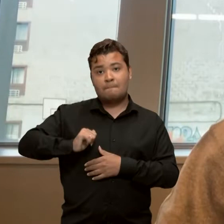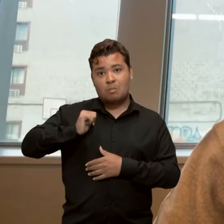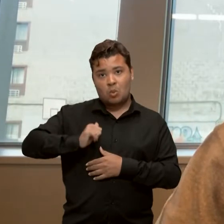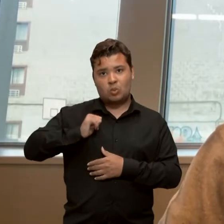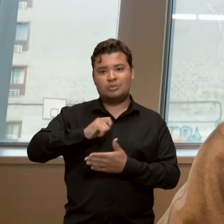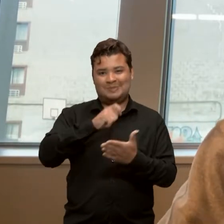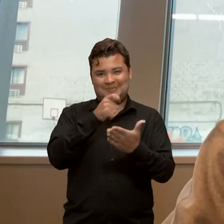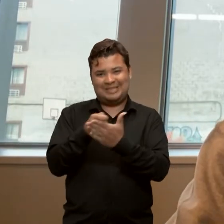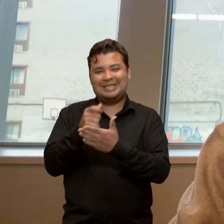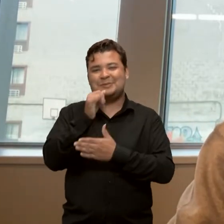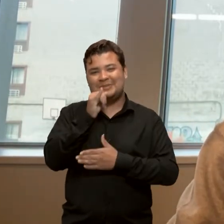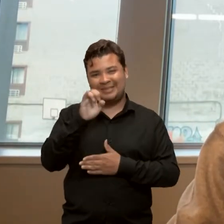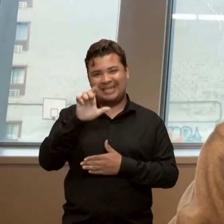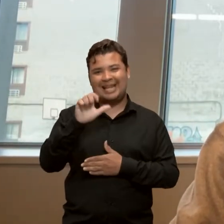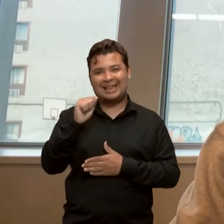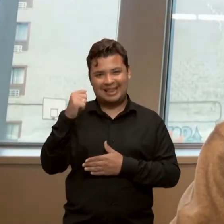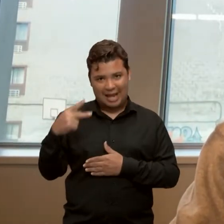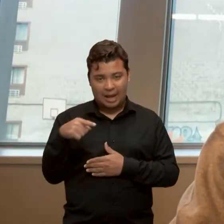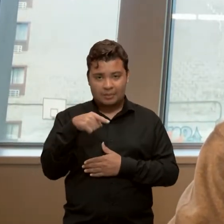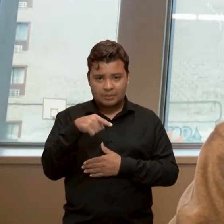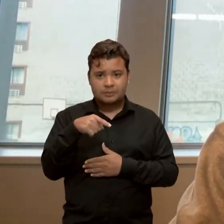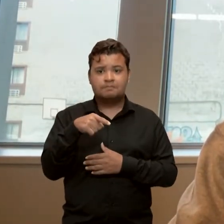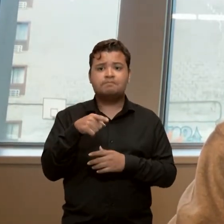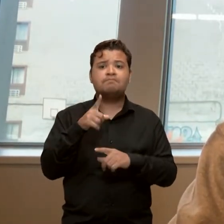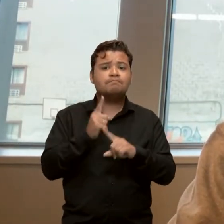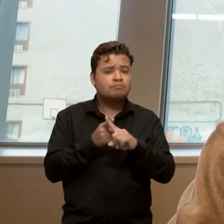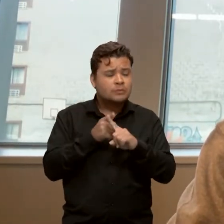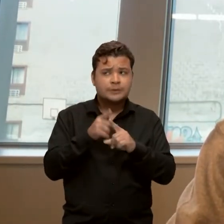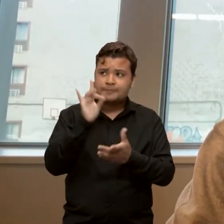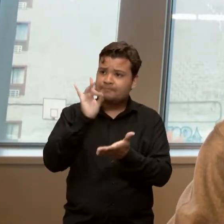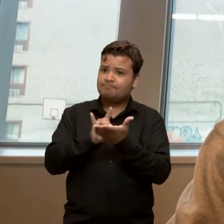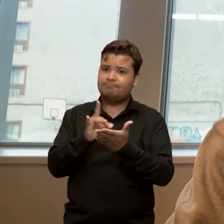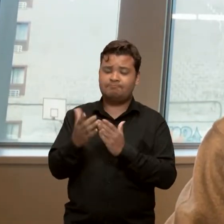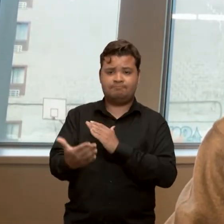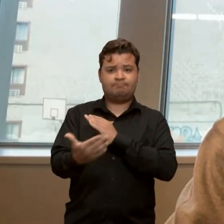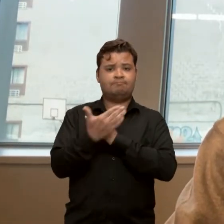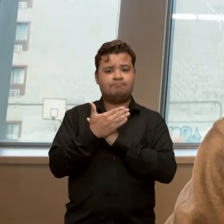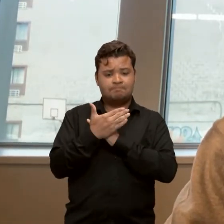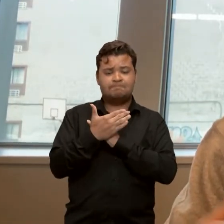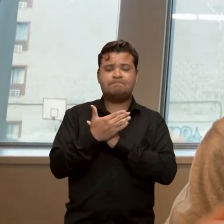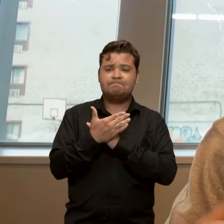ELAP, porque é um caminho uma ponte muito mais